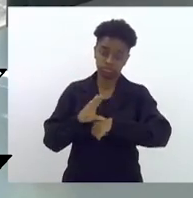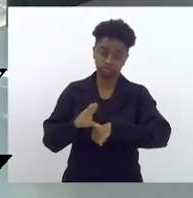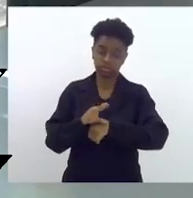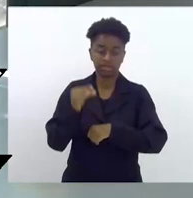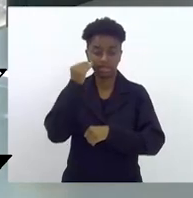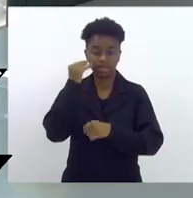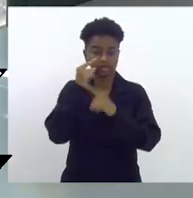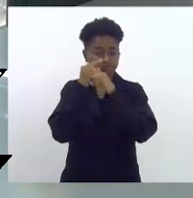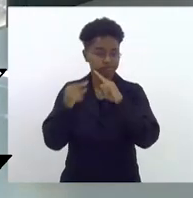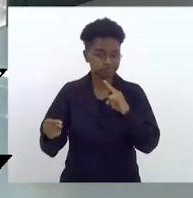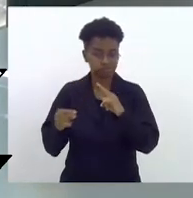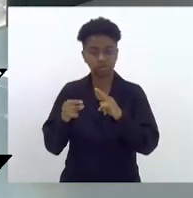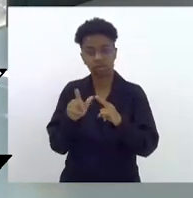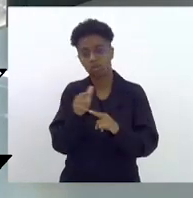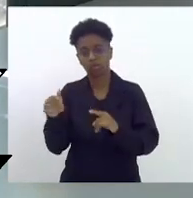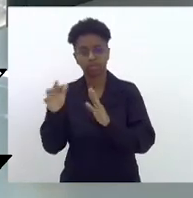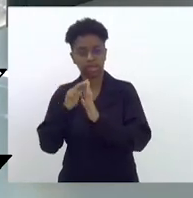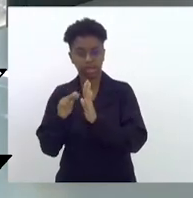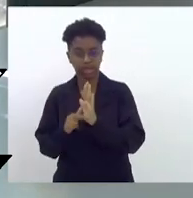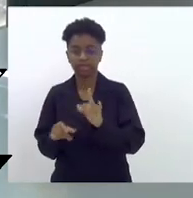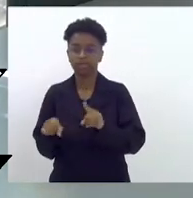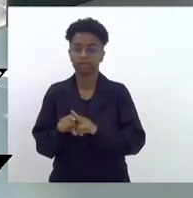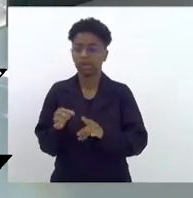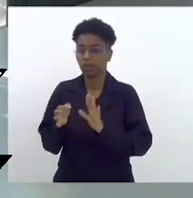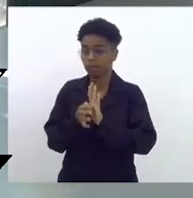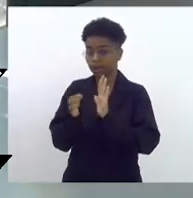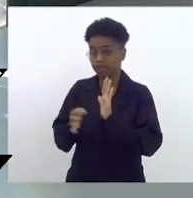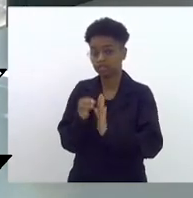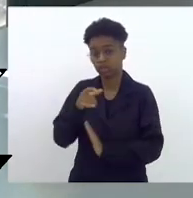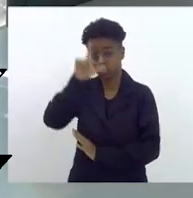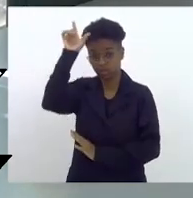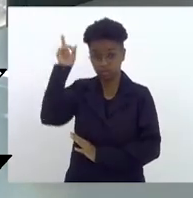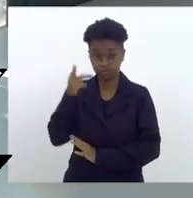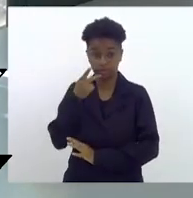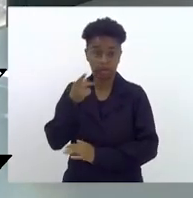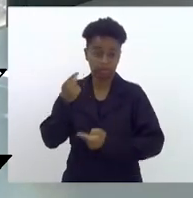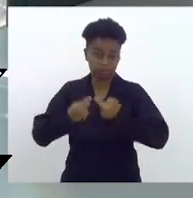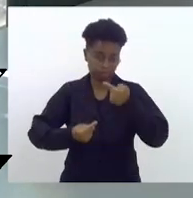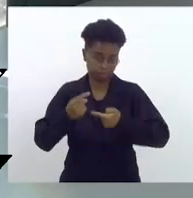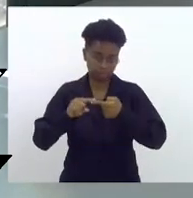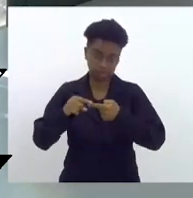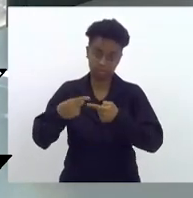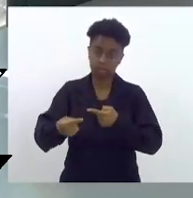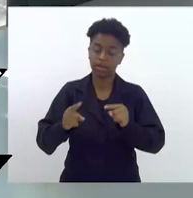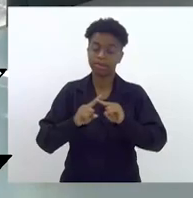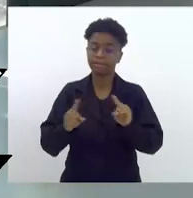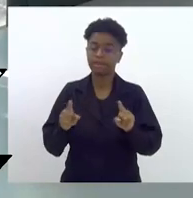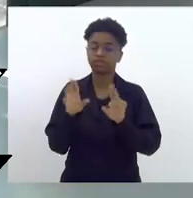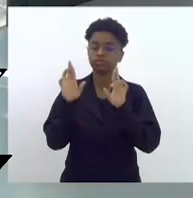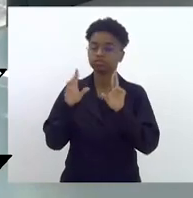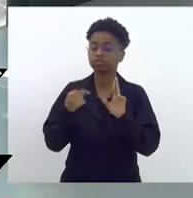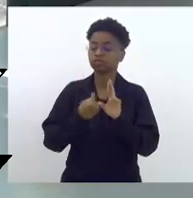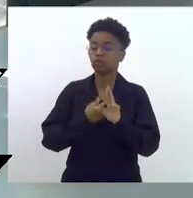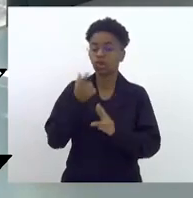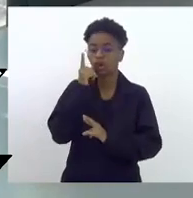regra em que pede o parecer Deputado Luis Paulo que vai ser trazido aqui ao debate mas que a gente possa sair dessa ccj fazer a